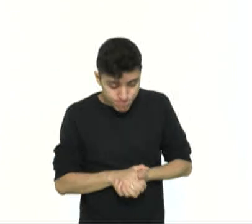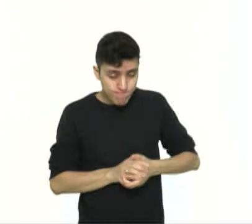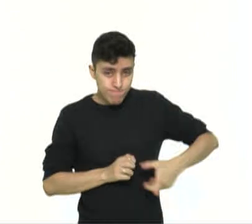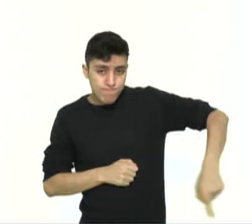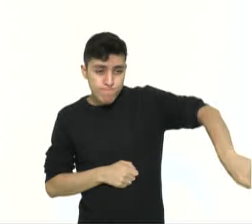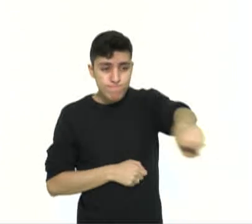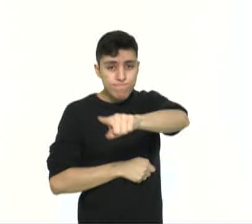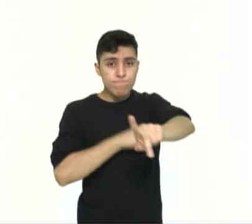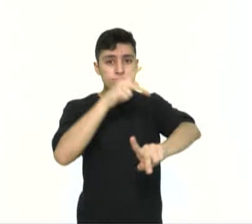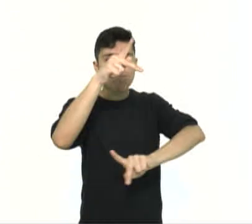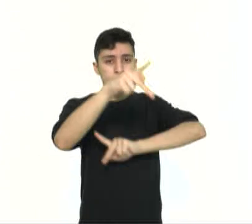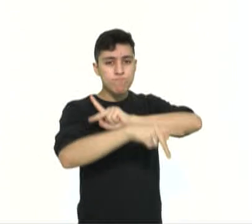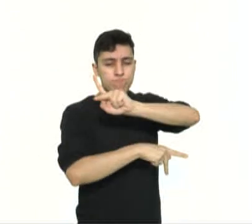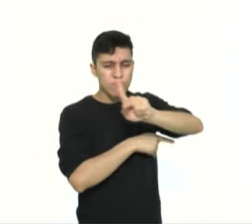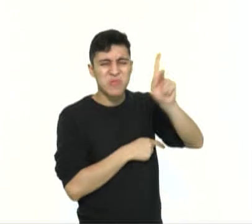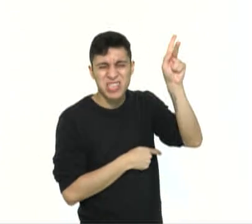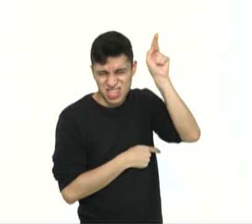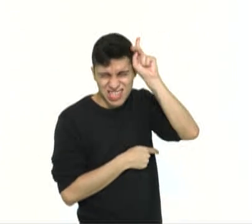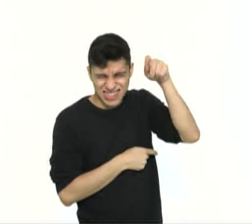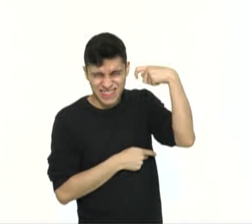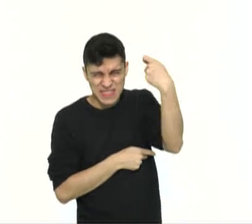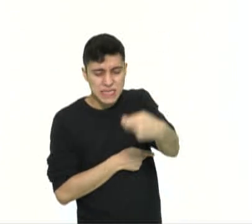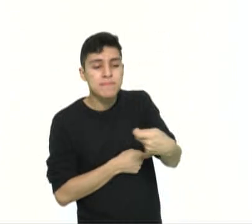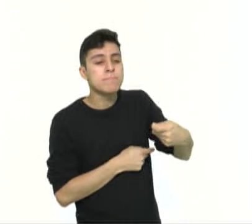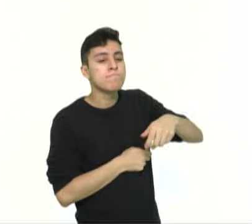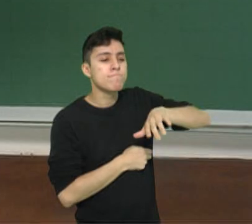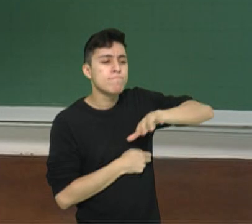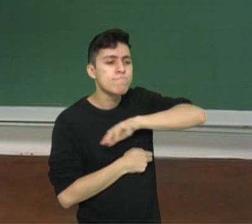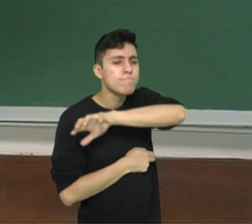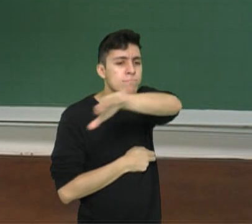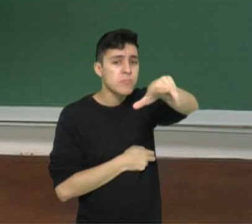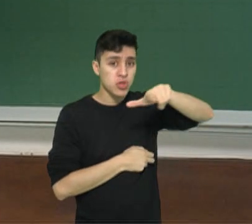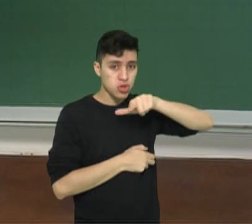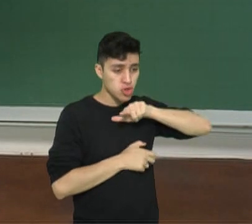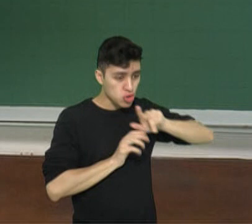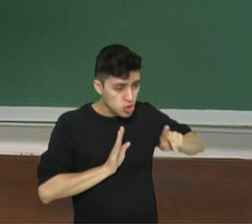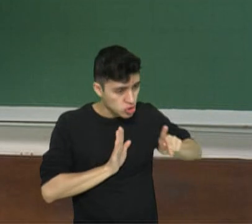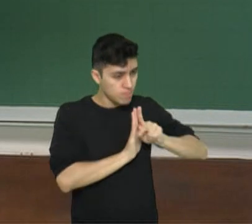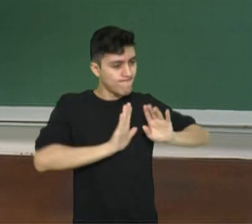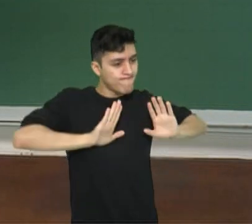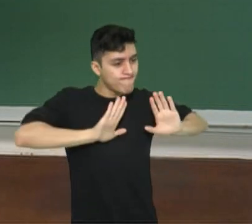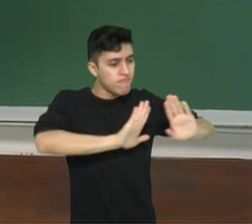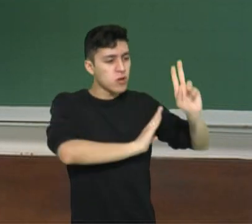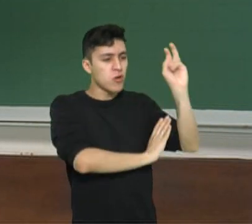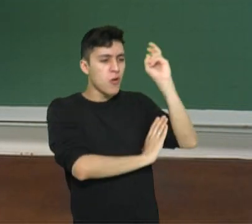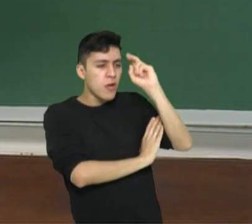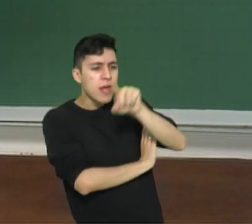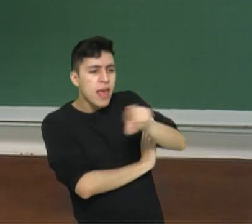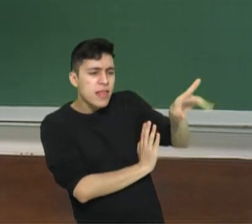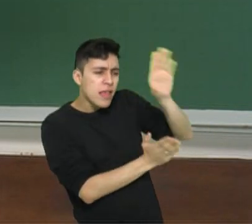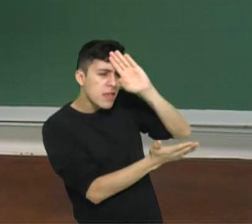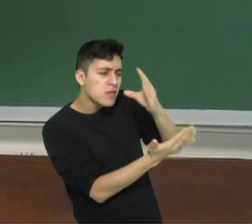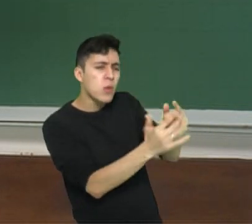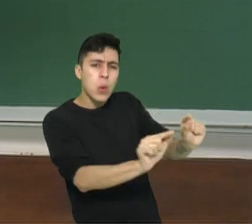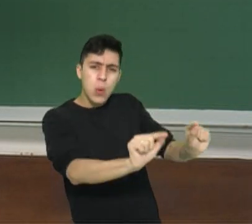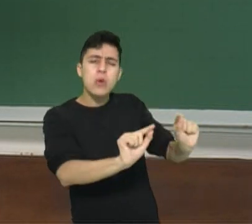indígenas, eles já possuíam uma cultura específica, eles já tinham crenças próprias, eles já